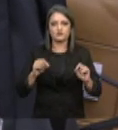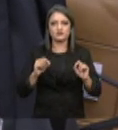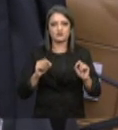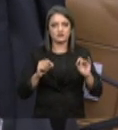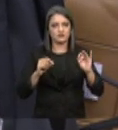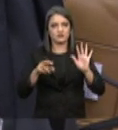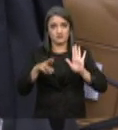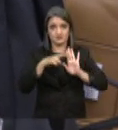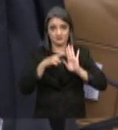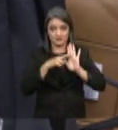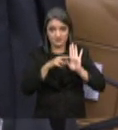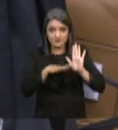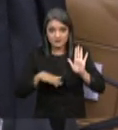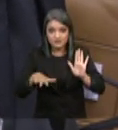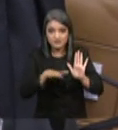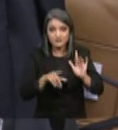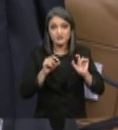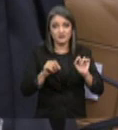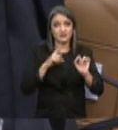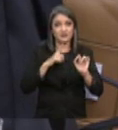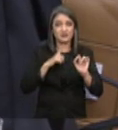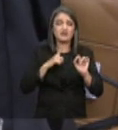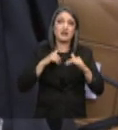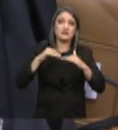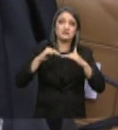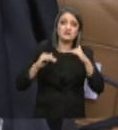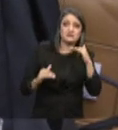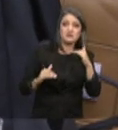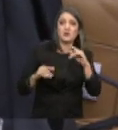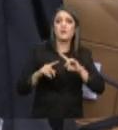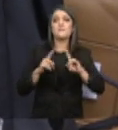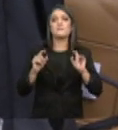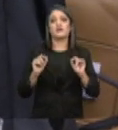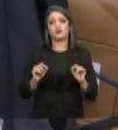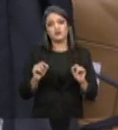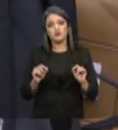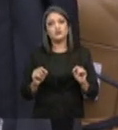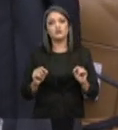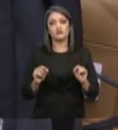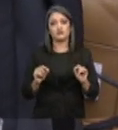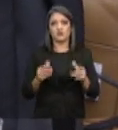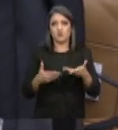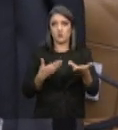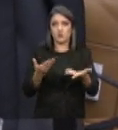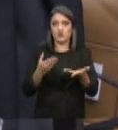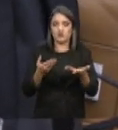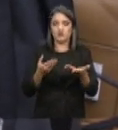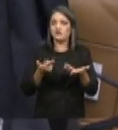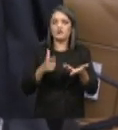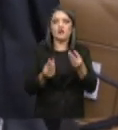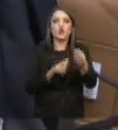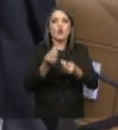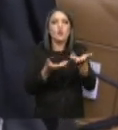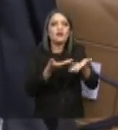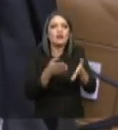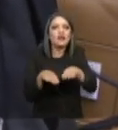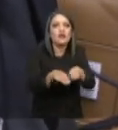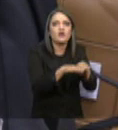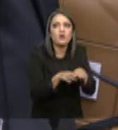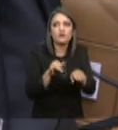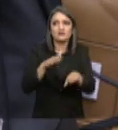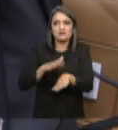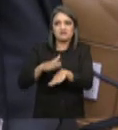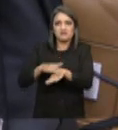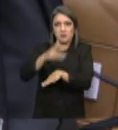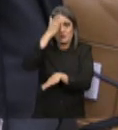a desigualmente aos desiguais na medida em que se desigualam de